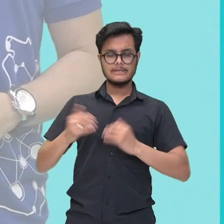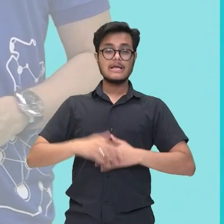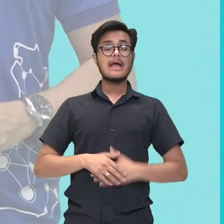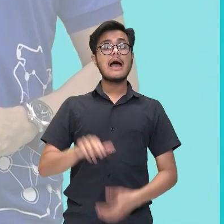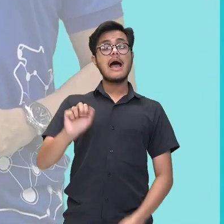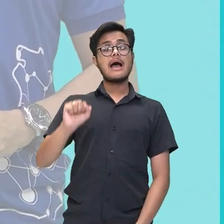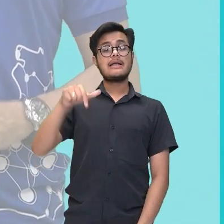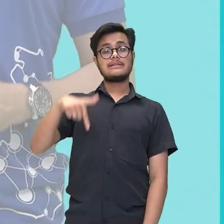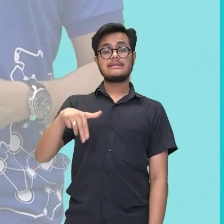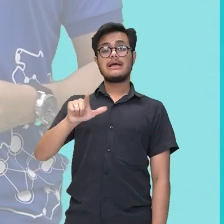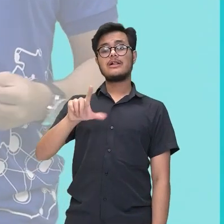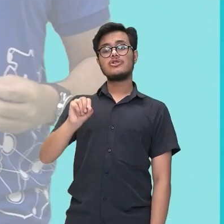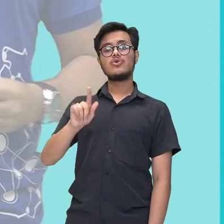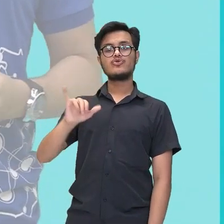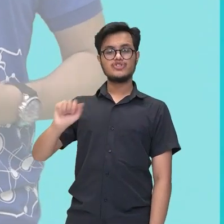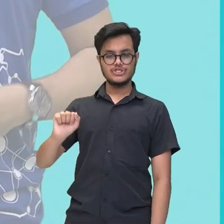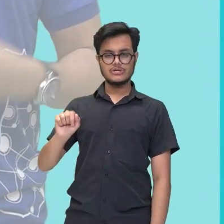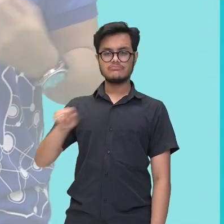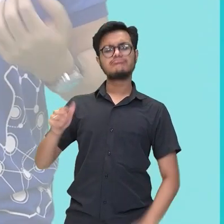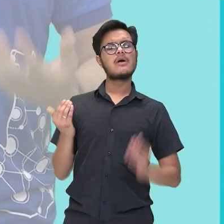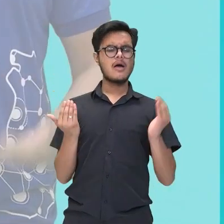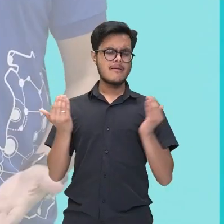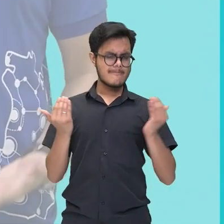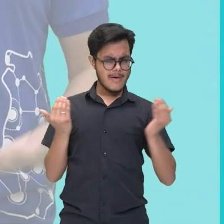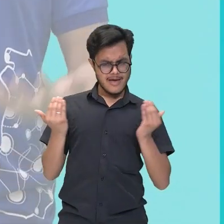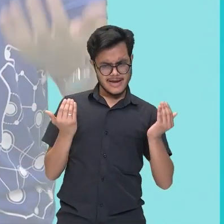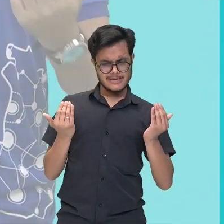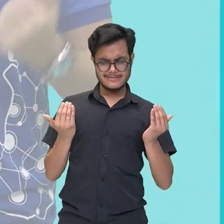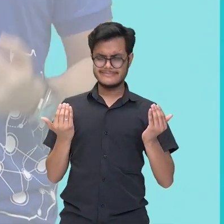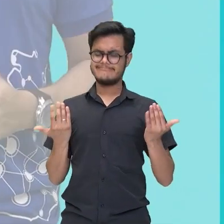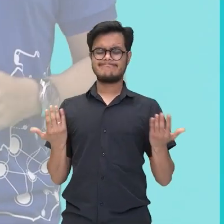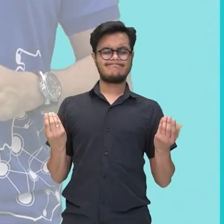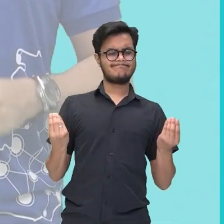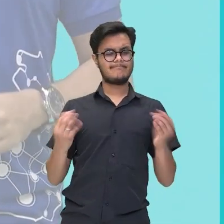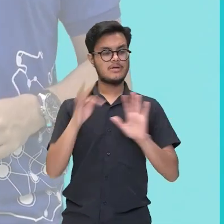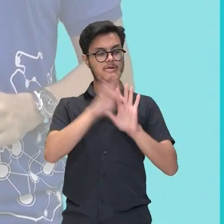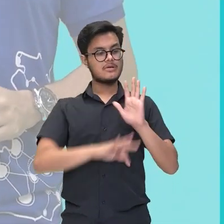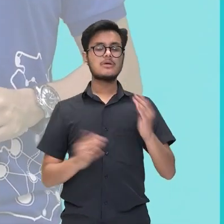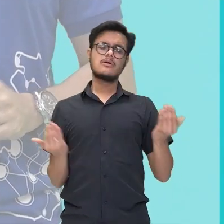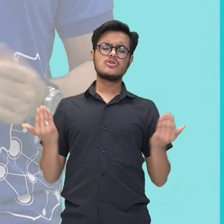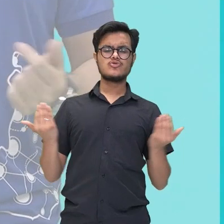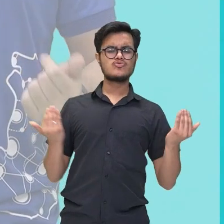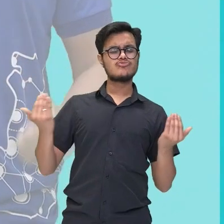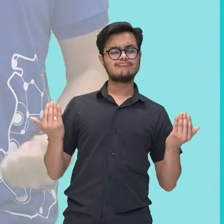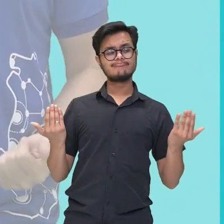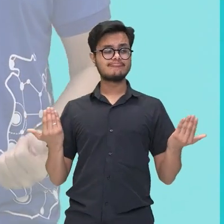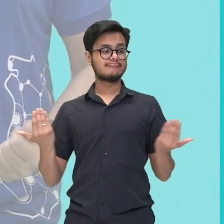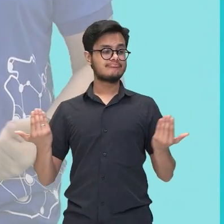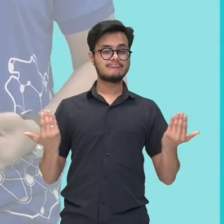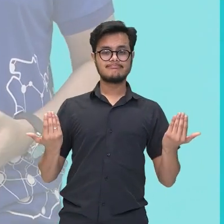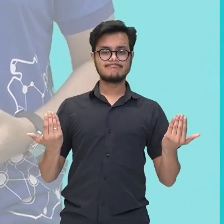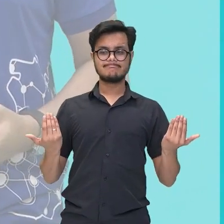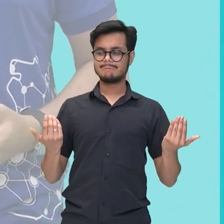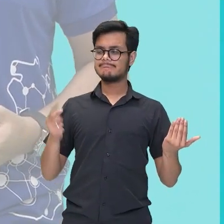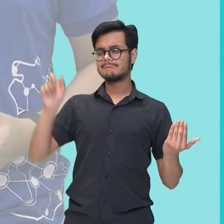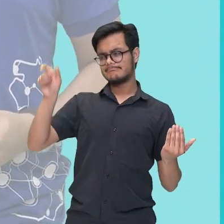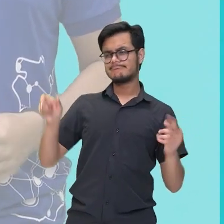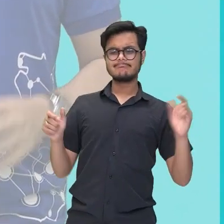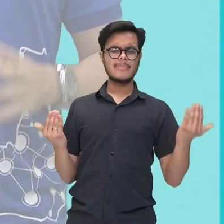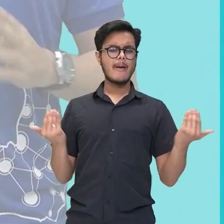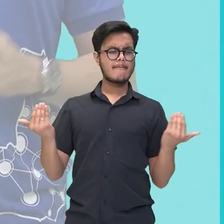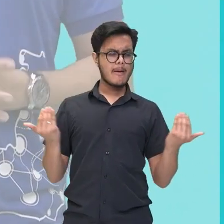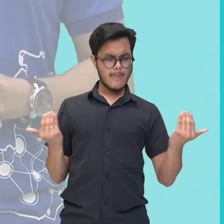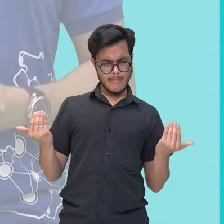analogia, os argumentos, né, eles usam a comparação entre duas coisas semelhantes para estabelecer uma